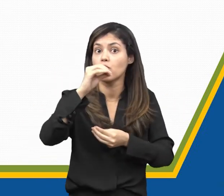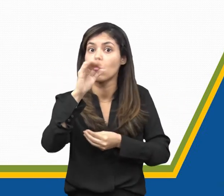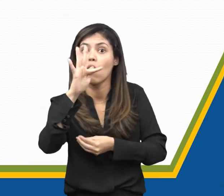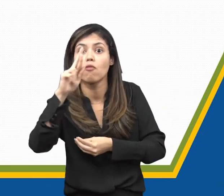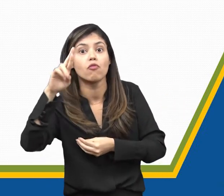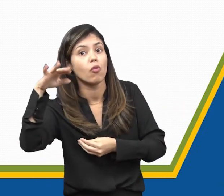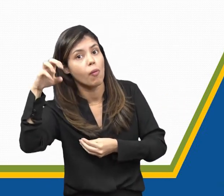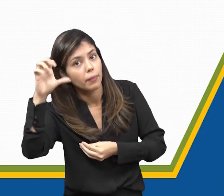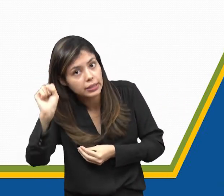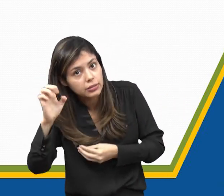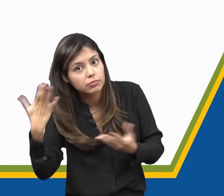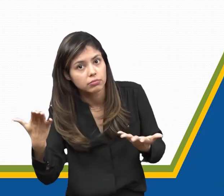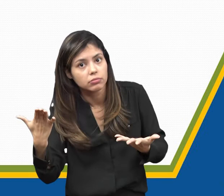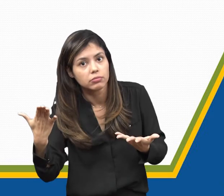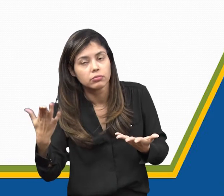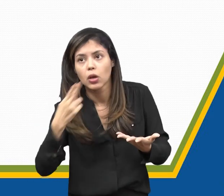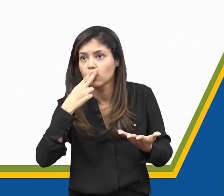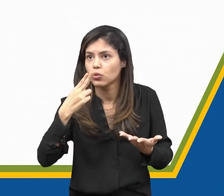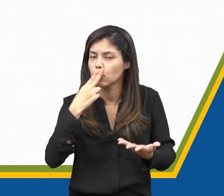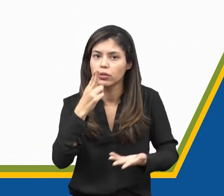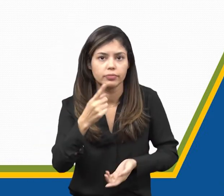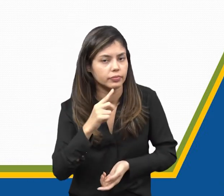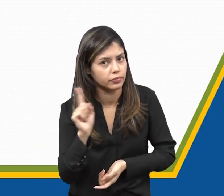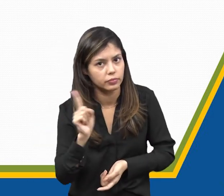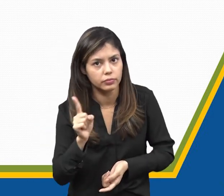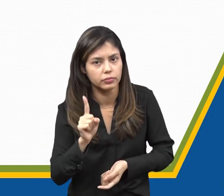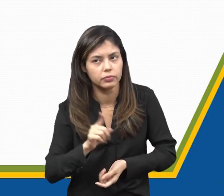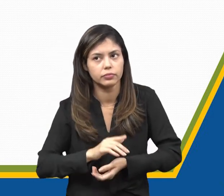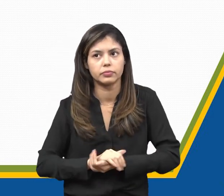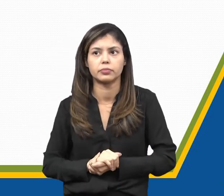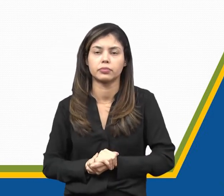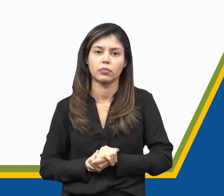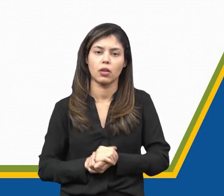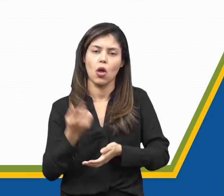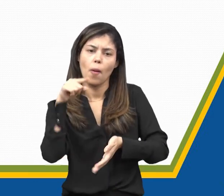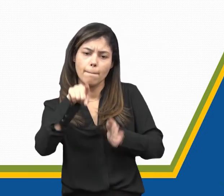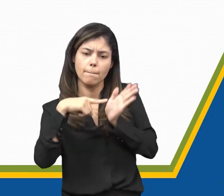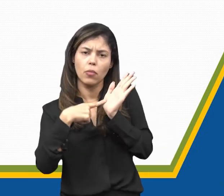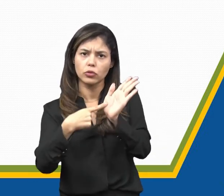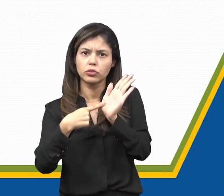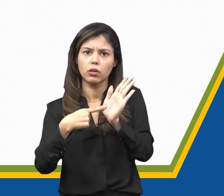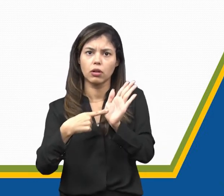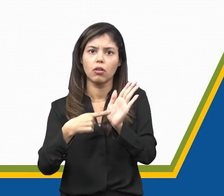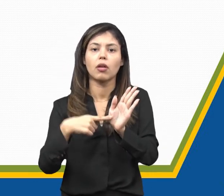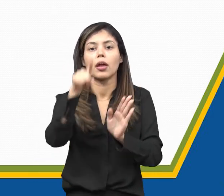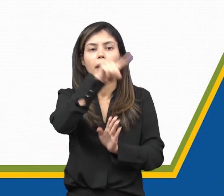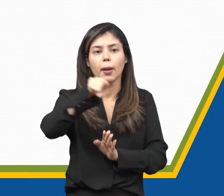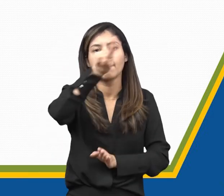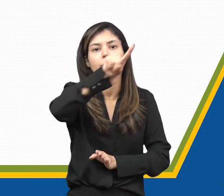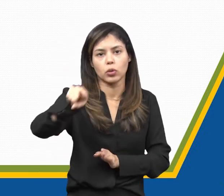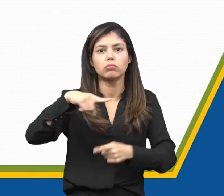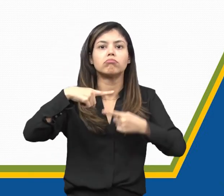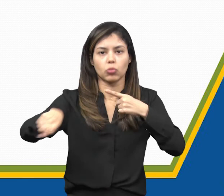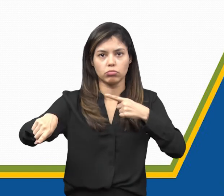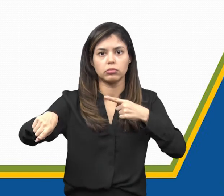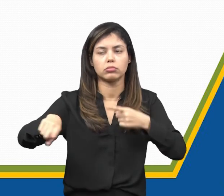no fumes. No fumes, indicando que é proibido fumar nesse determinado